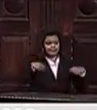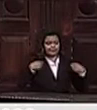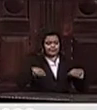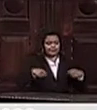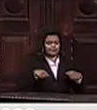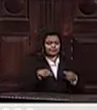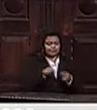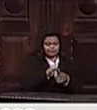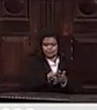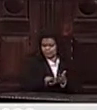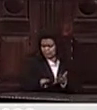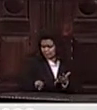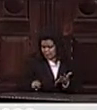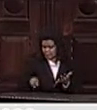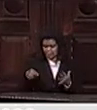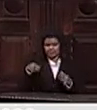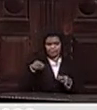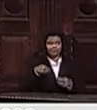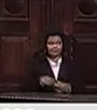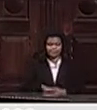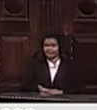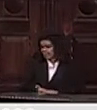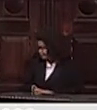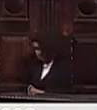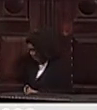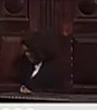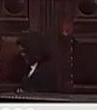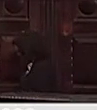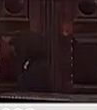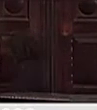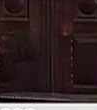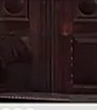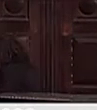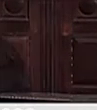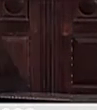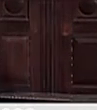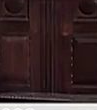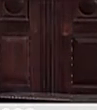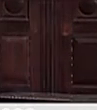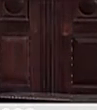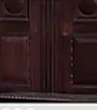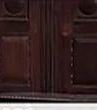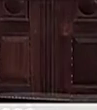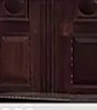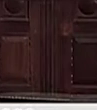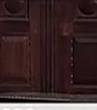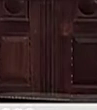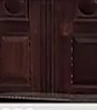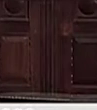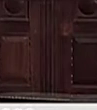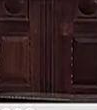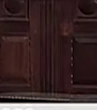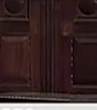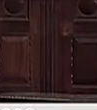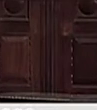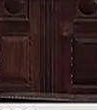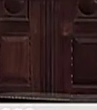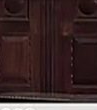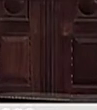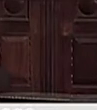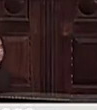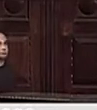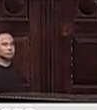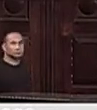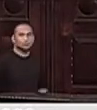a configuração de crime de responsabilidade e avaliação das contas pelo Tribunal de Contas. Acho que esse não foi